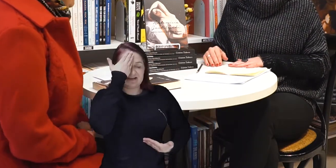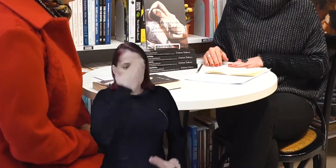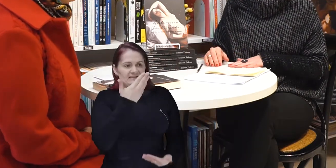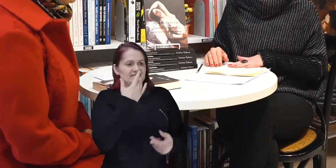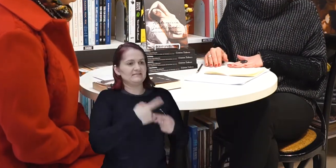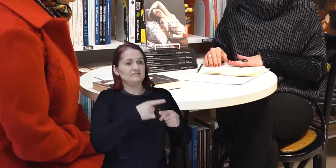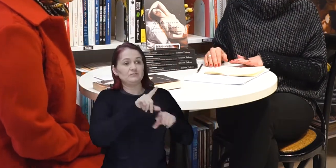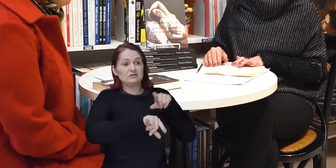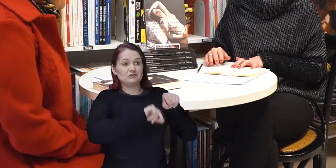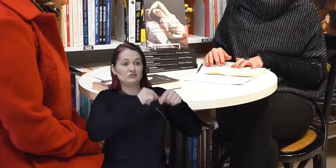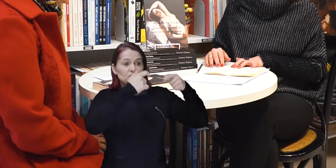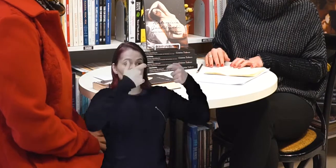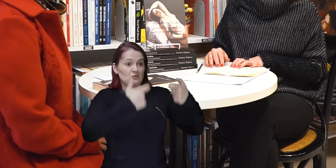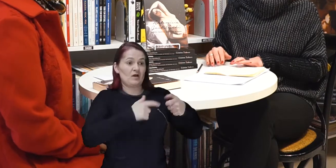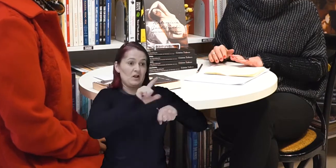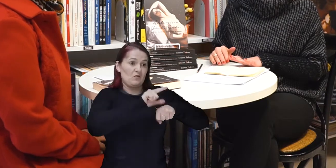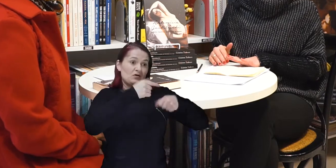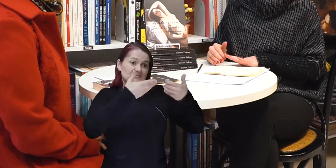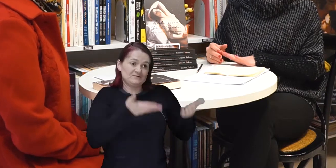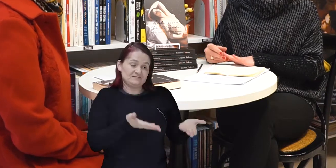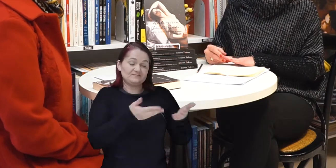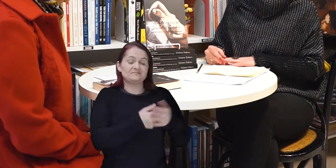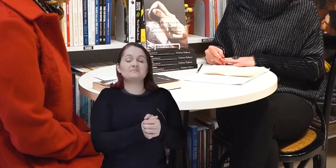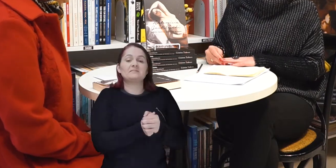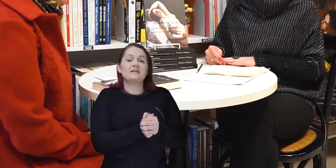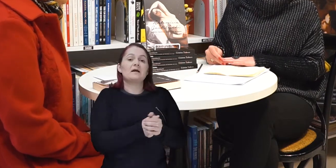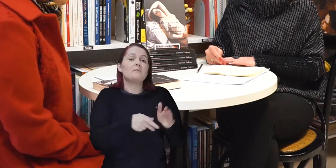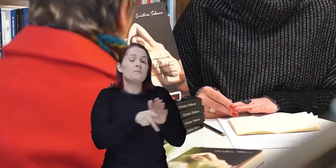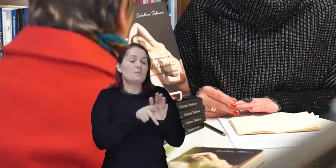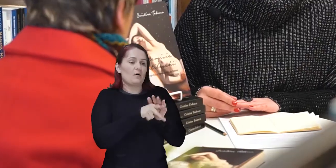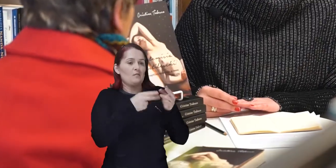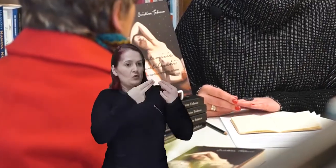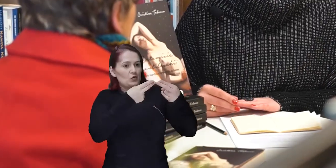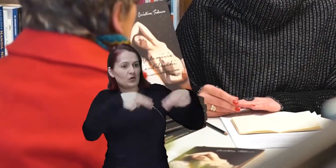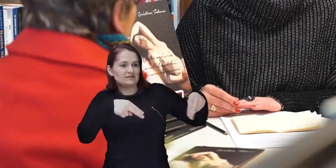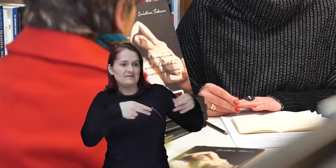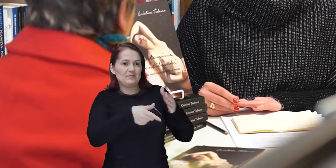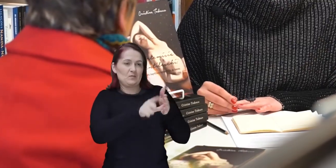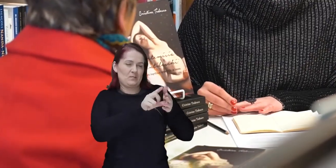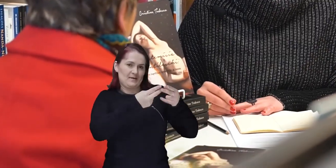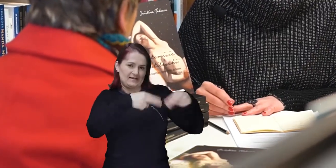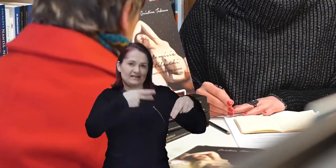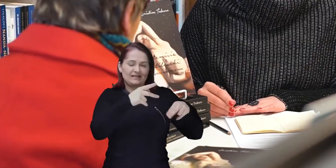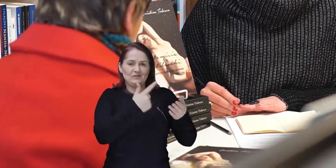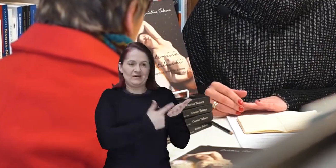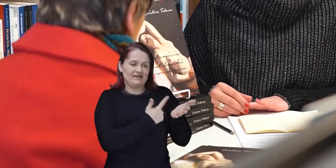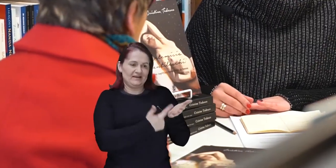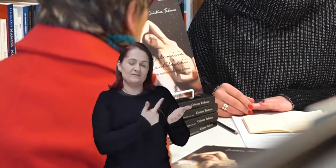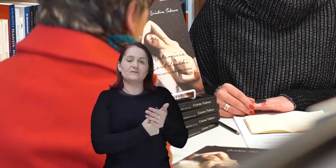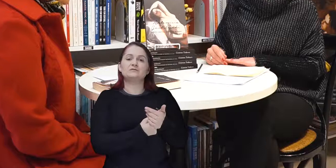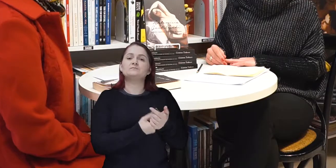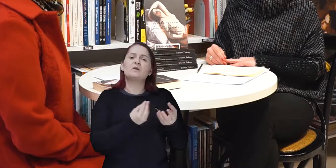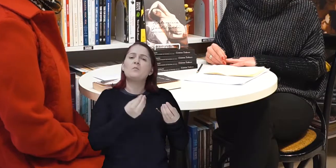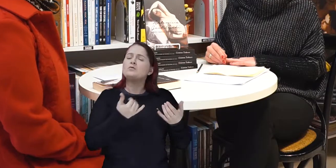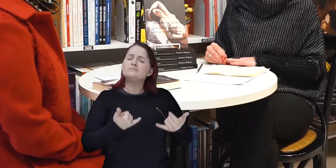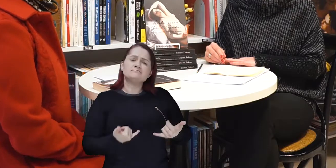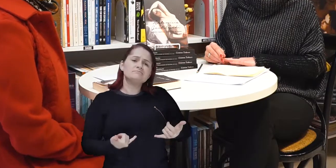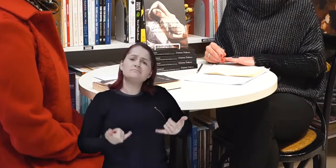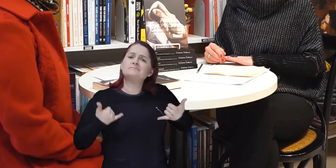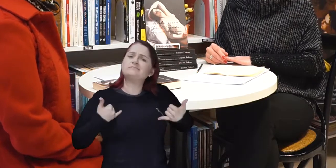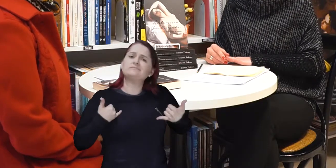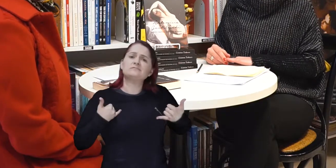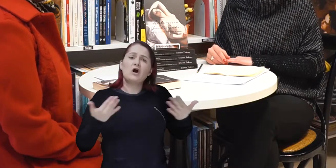Cris, gostaríamos de agradecer demais por ter escolhido esse local para fazer esse lançamento, esse